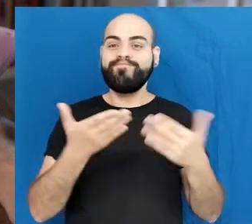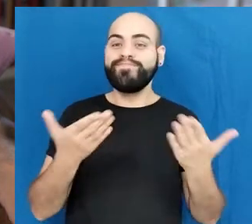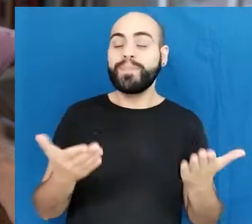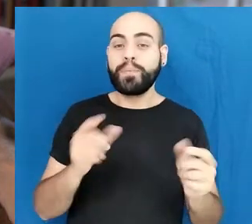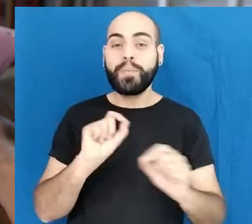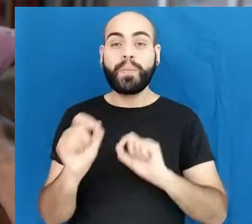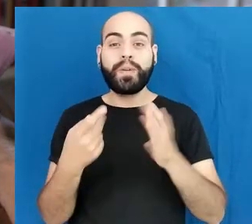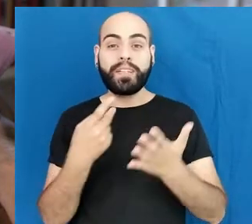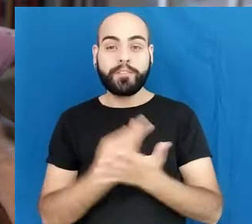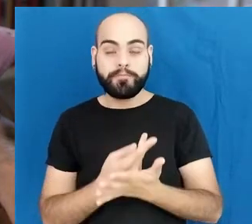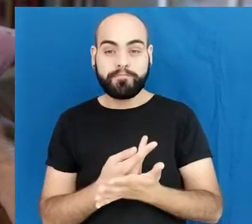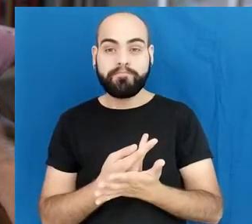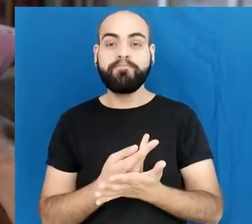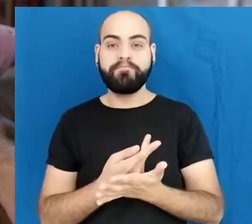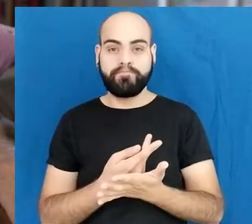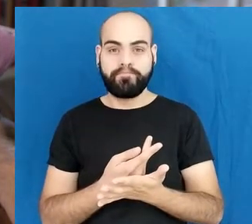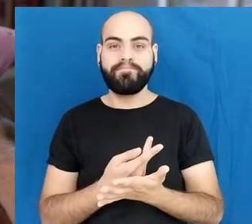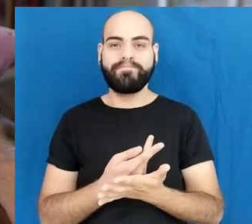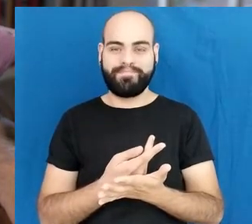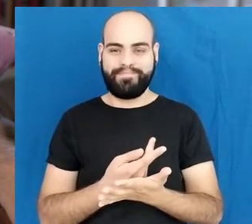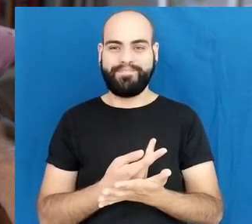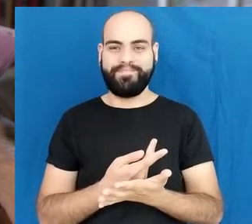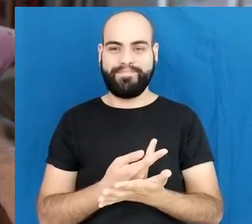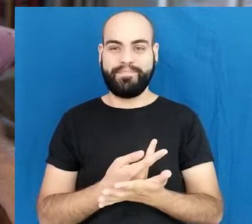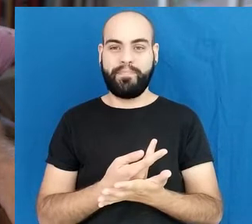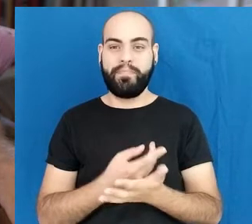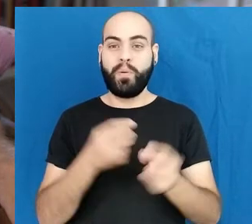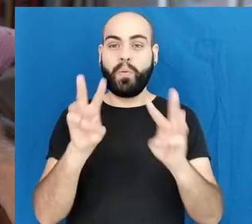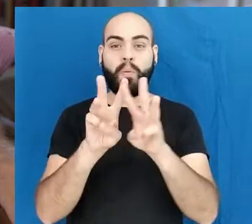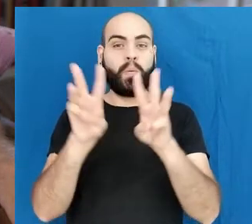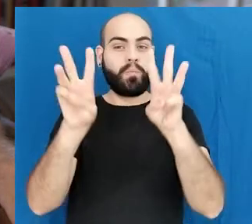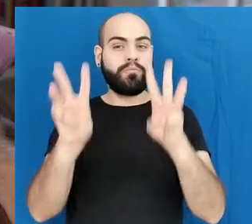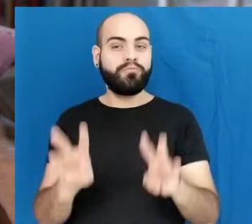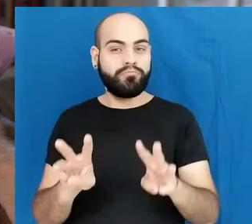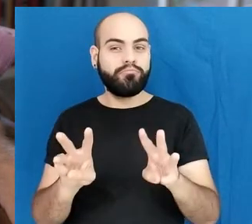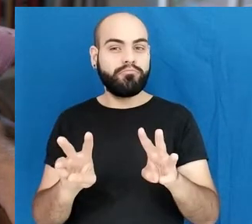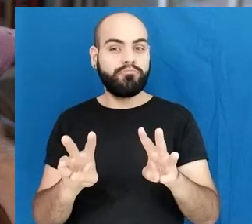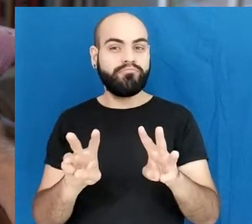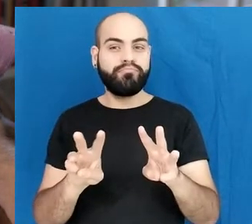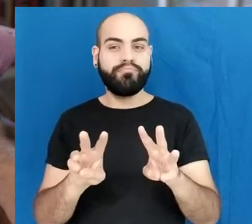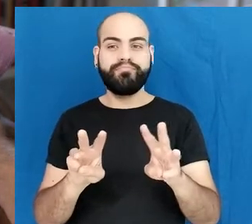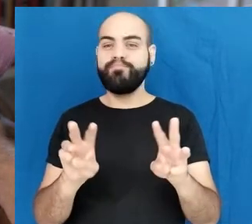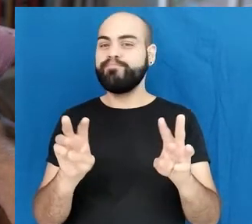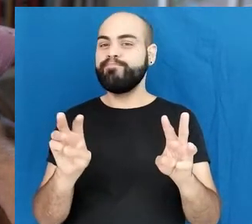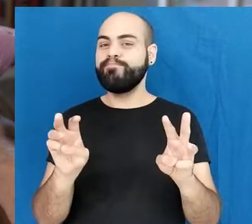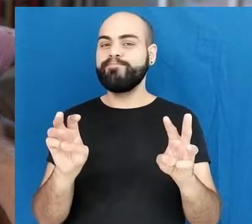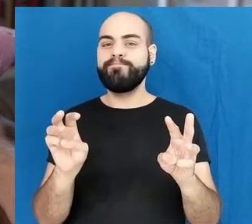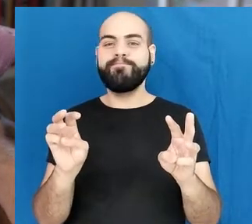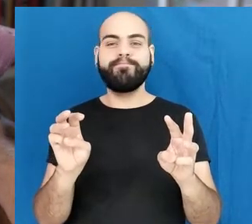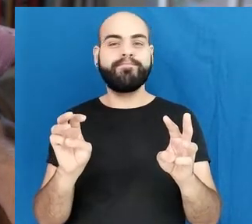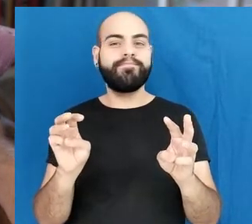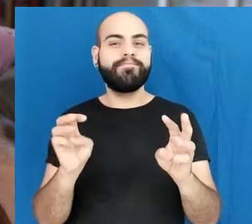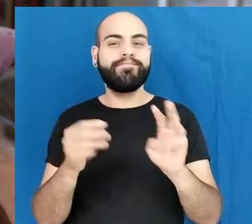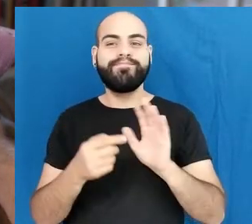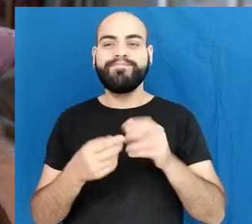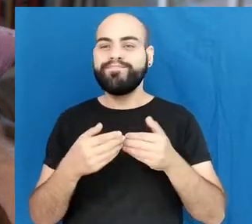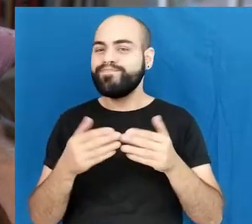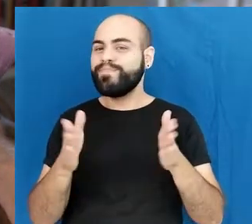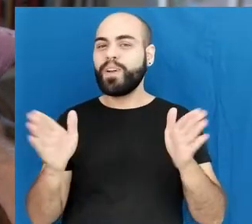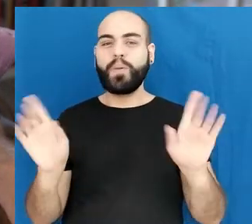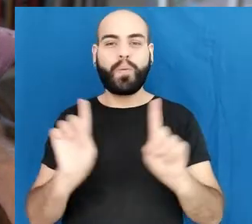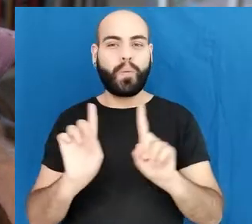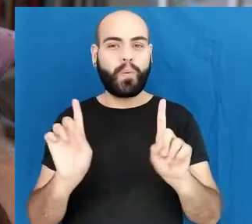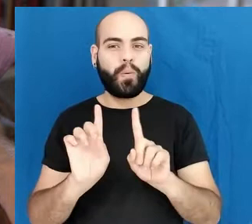Resultado, ele acabou que o museu degringolou,